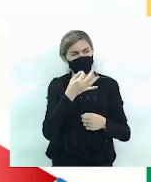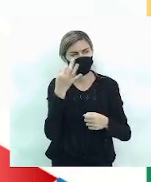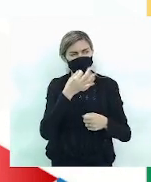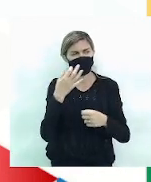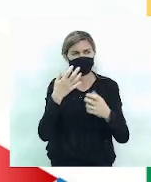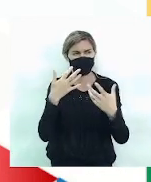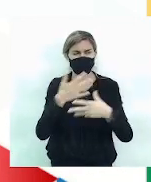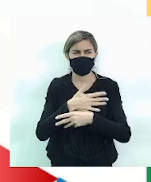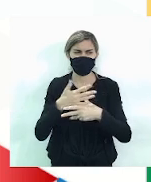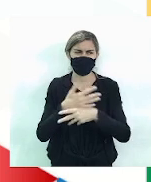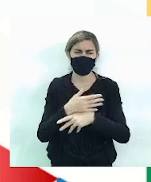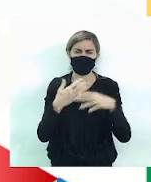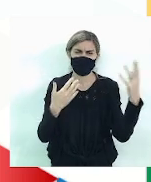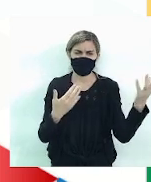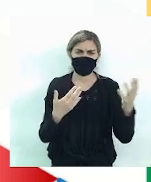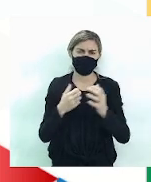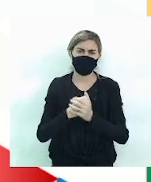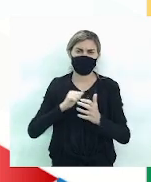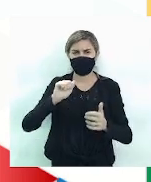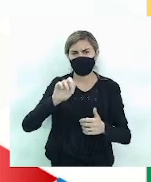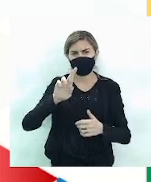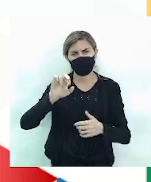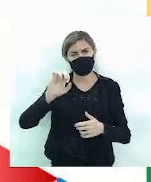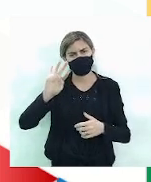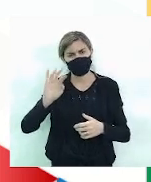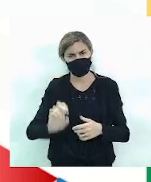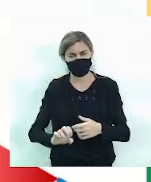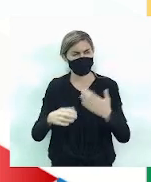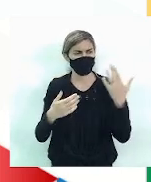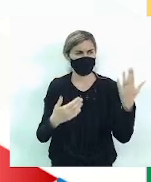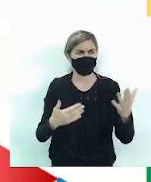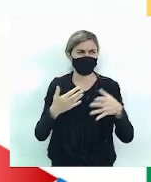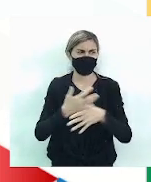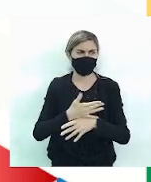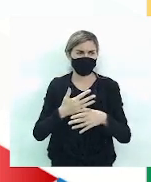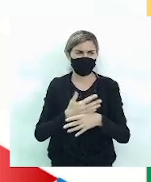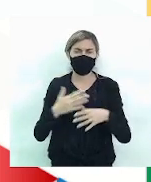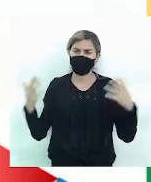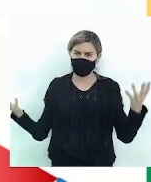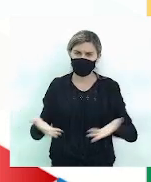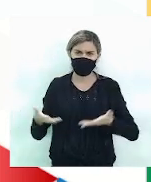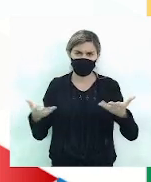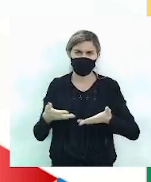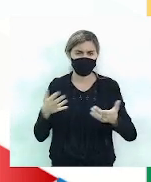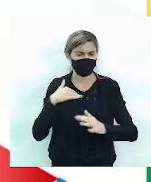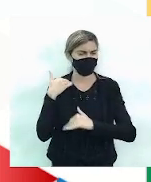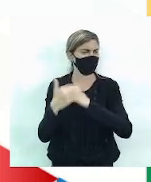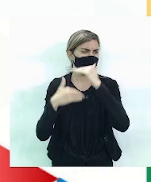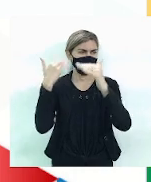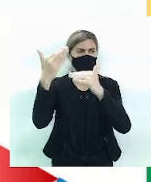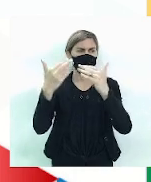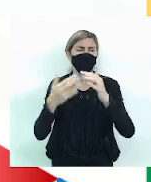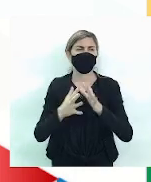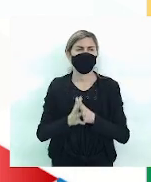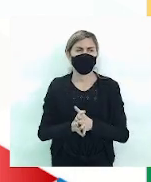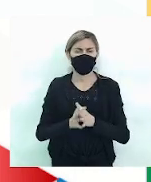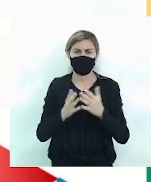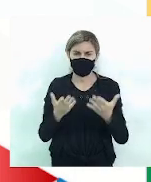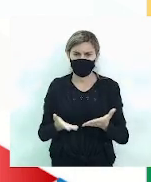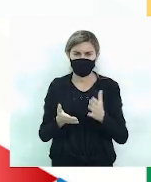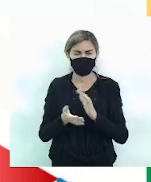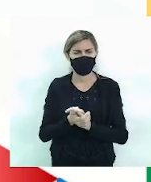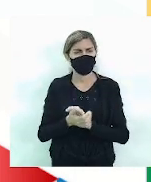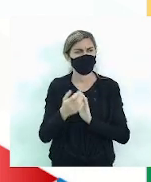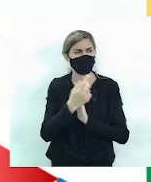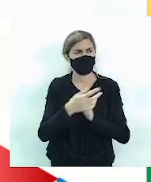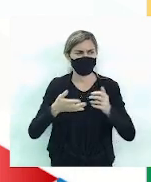ó. Grande cidade aí do Agreste Pernambucano, uma cidade realmente que hoje tem um desenvolvimento muito grande, tá? E